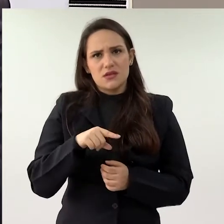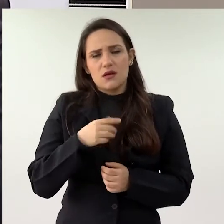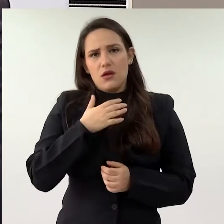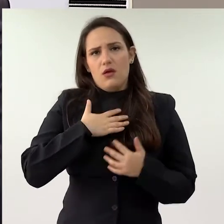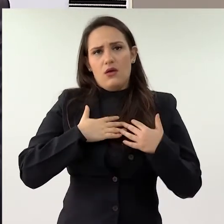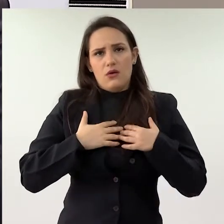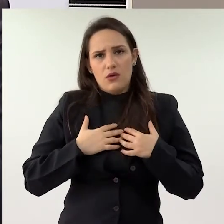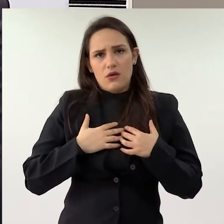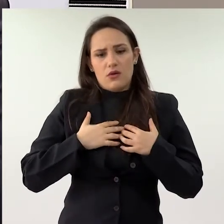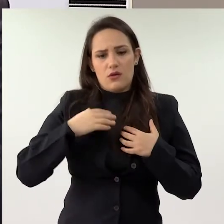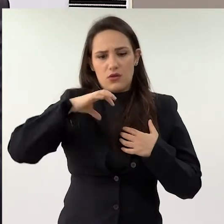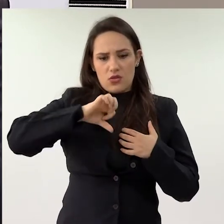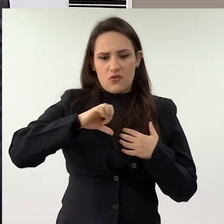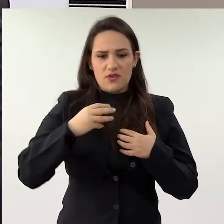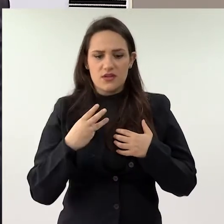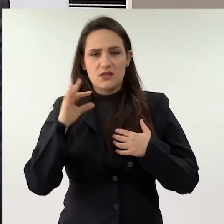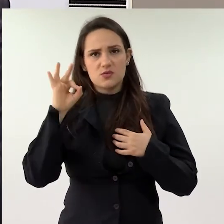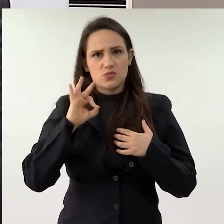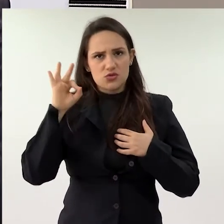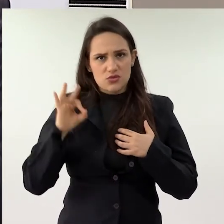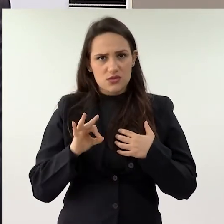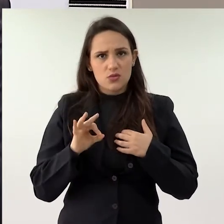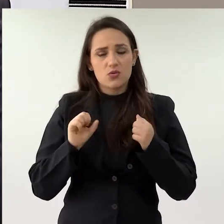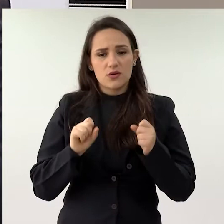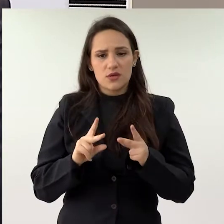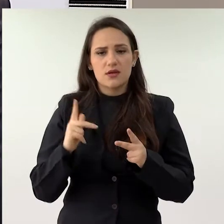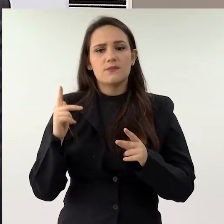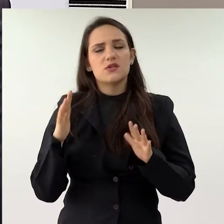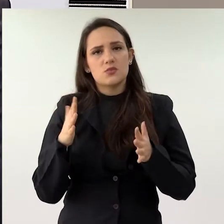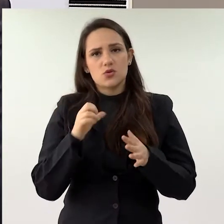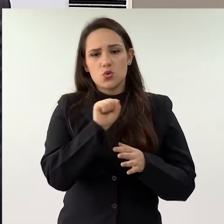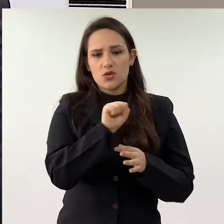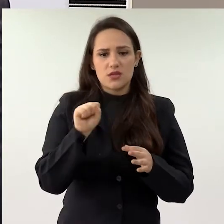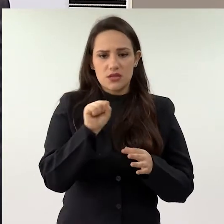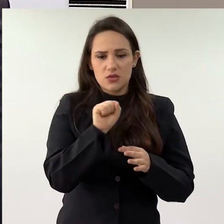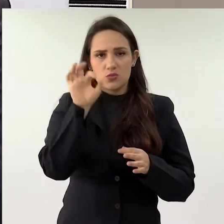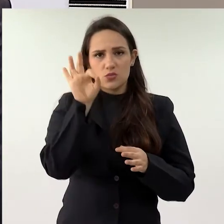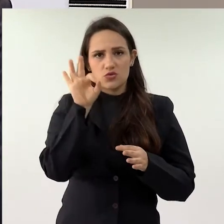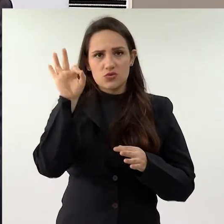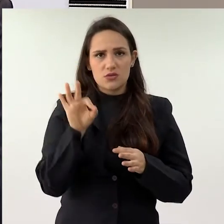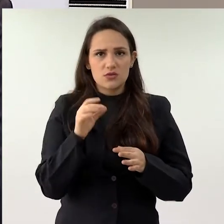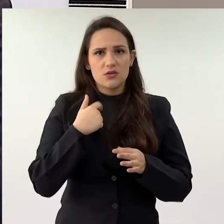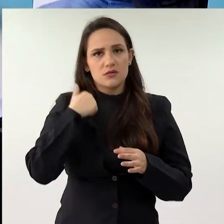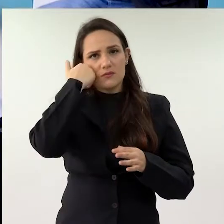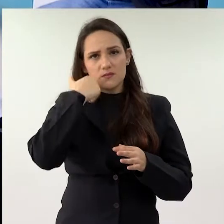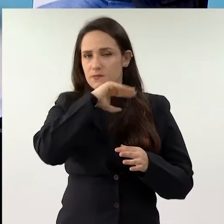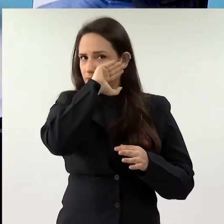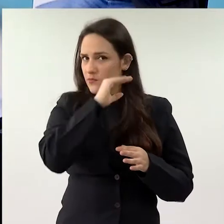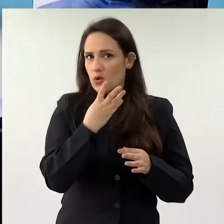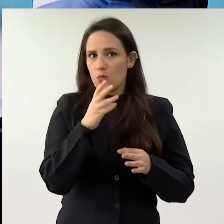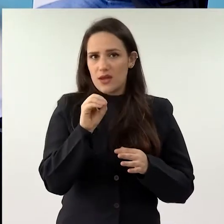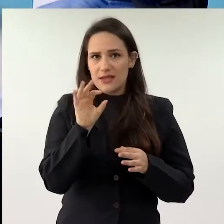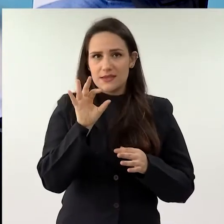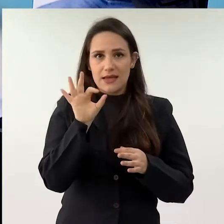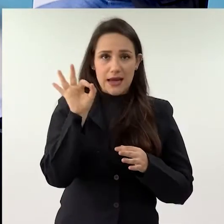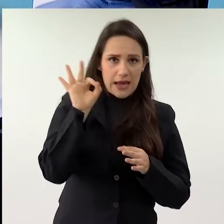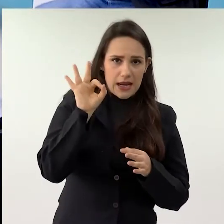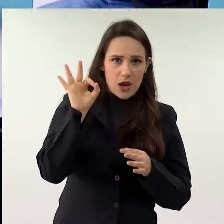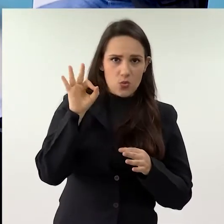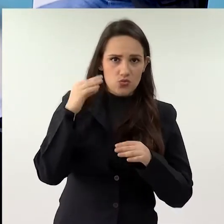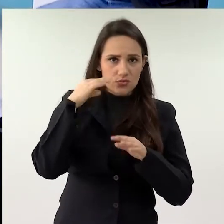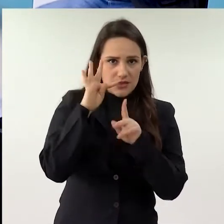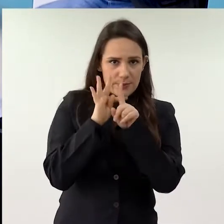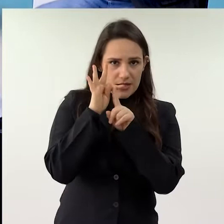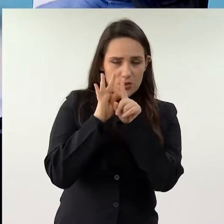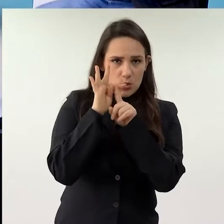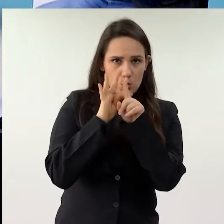se baixar, corre para cá. Chegou a 88, eu cheguei com 40 graus de febre lá. Fizemos uma